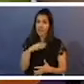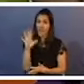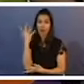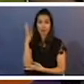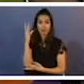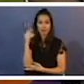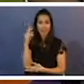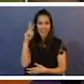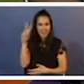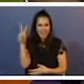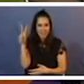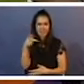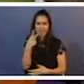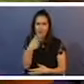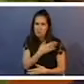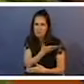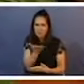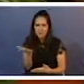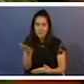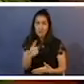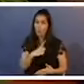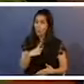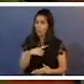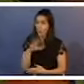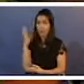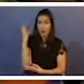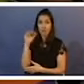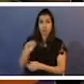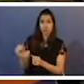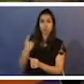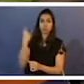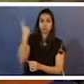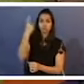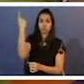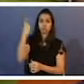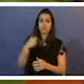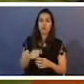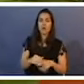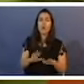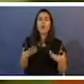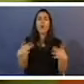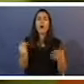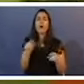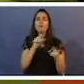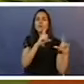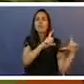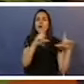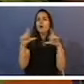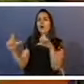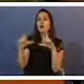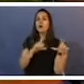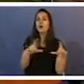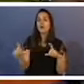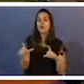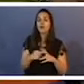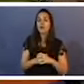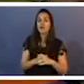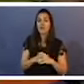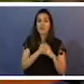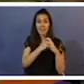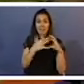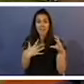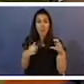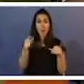árvores lembra que eu falei no início da aula então das quatro imagens Qual é a de que caracteriza